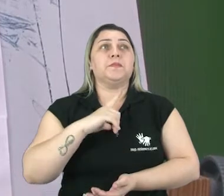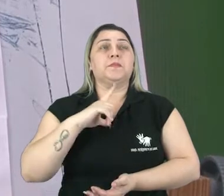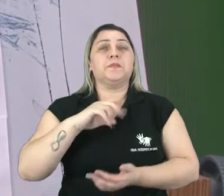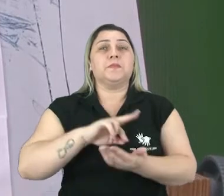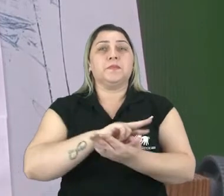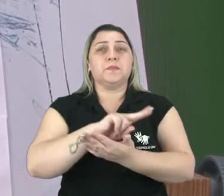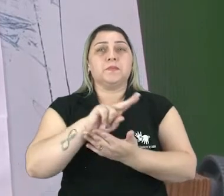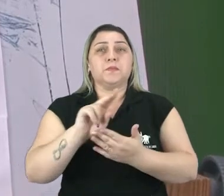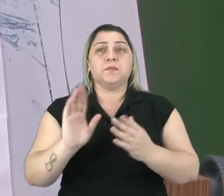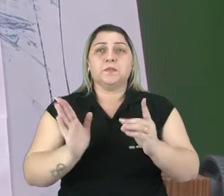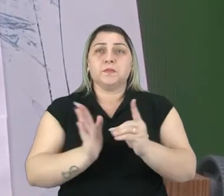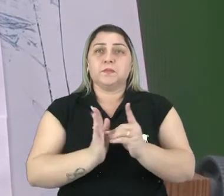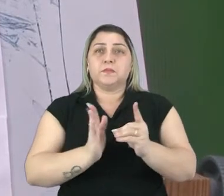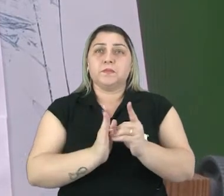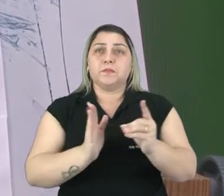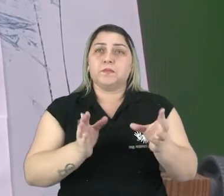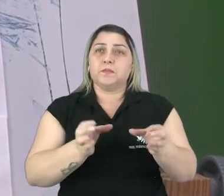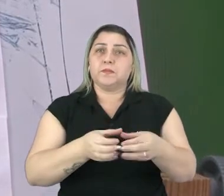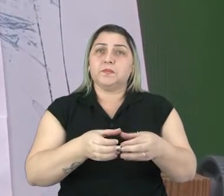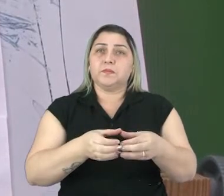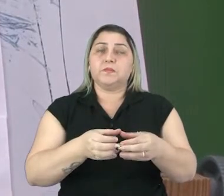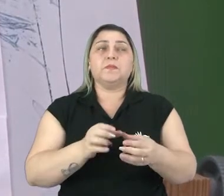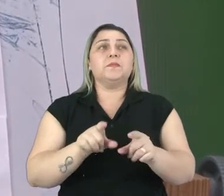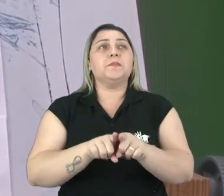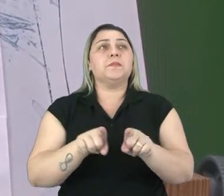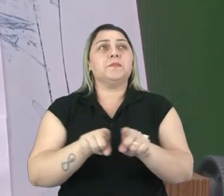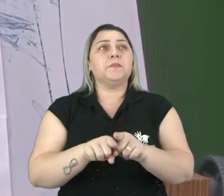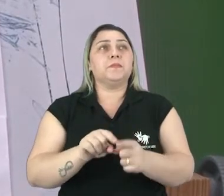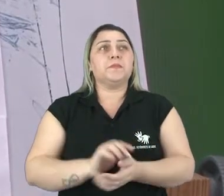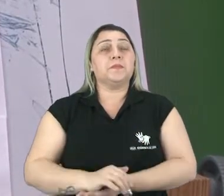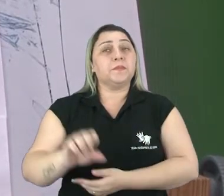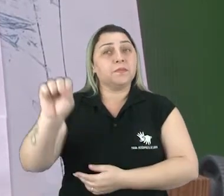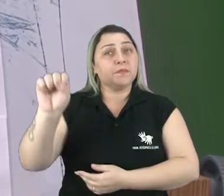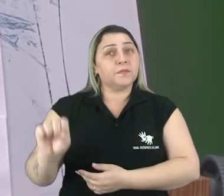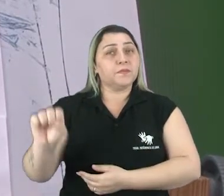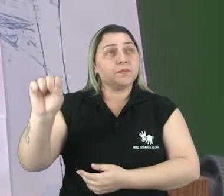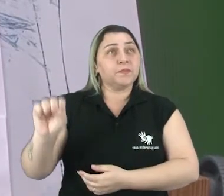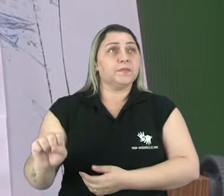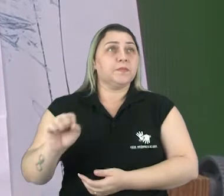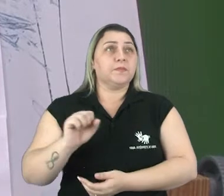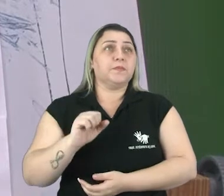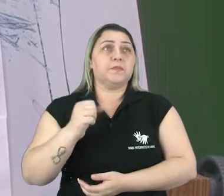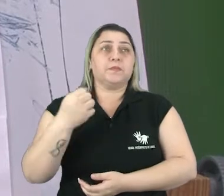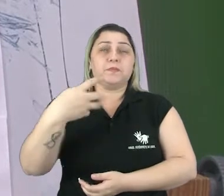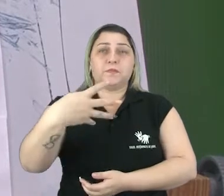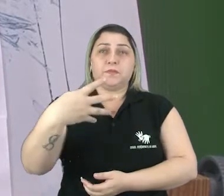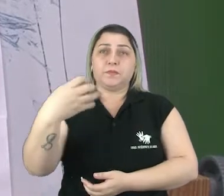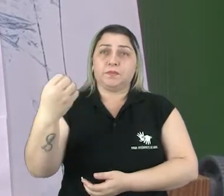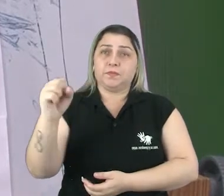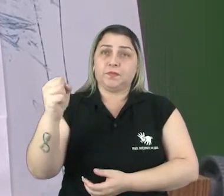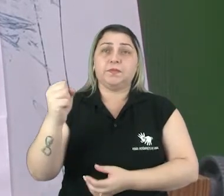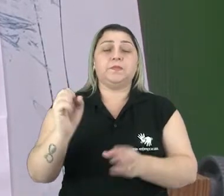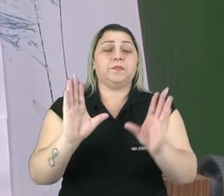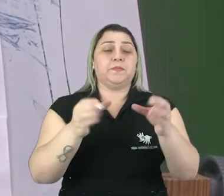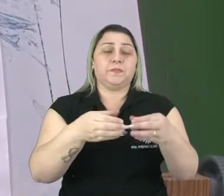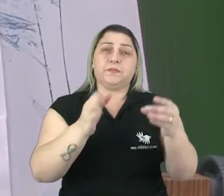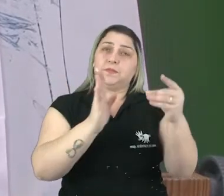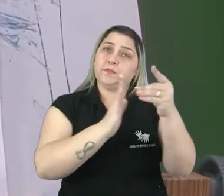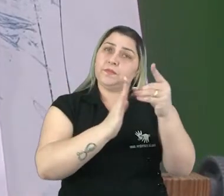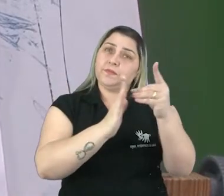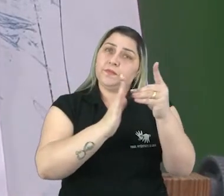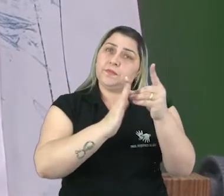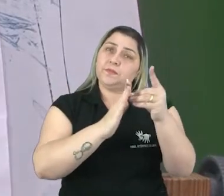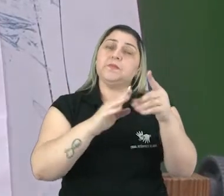grupos indígenas aqui nessa região também. Aqui no Sul, são 48 terras indígenas